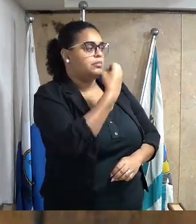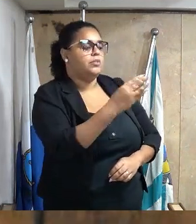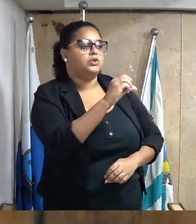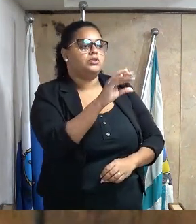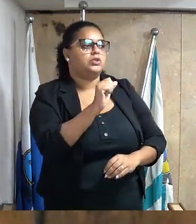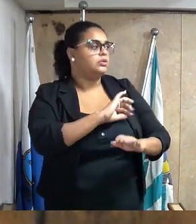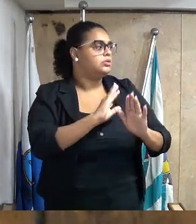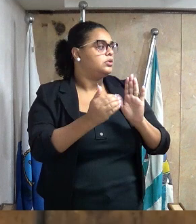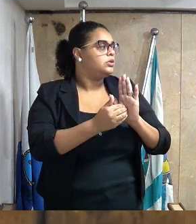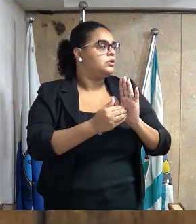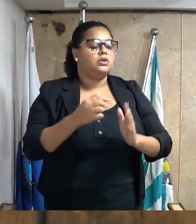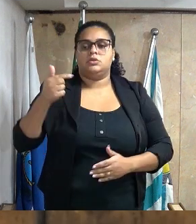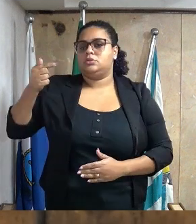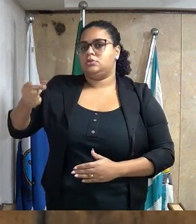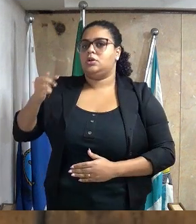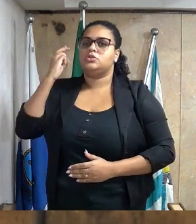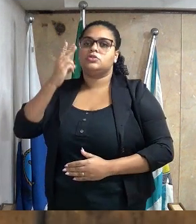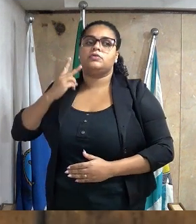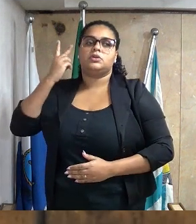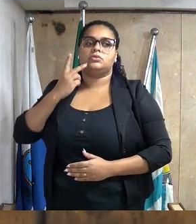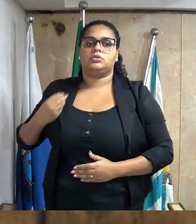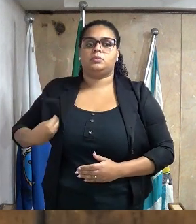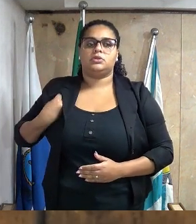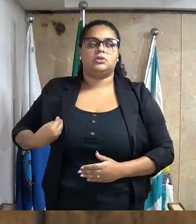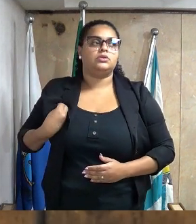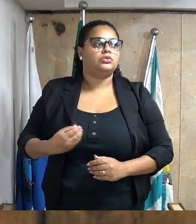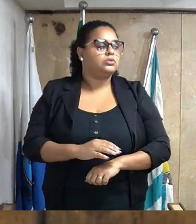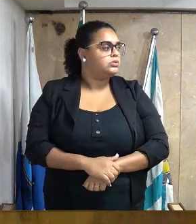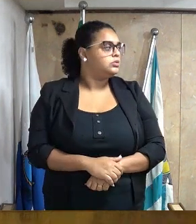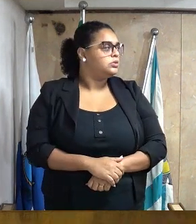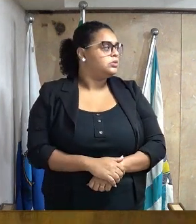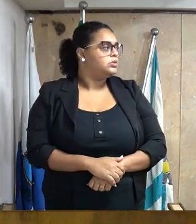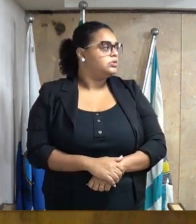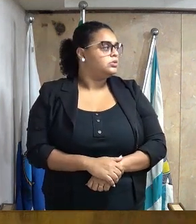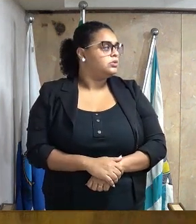Bom dia a todos. 7 vereadores presentes.